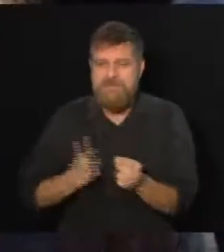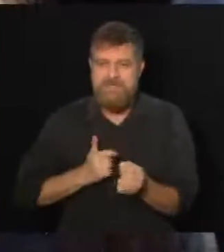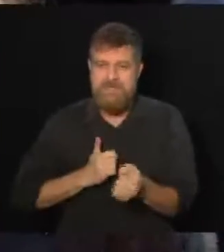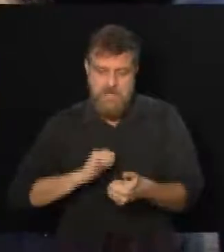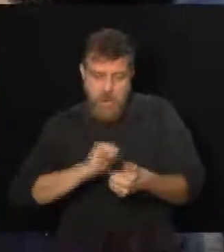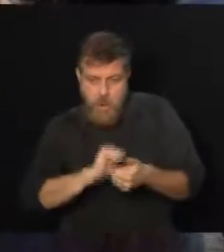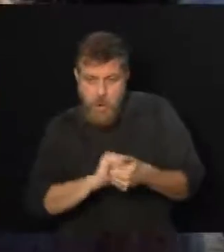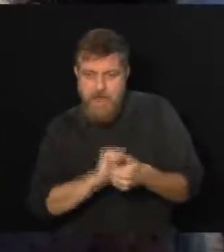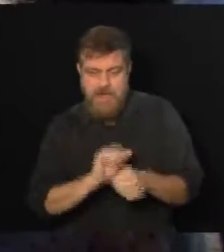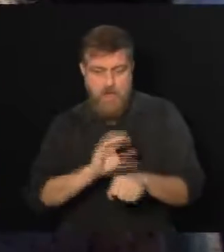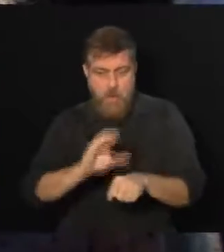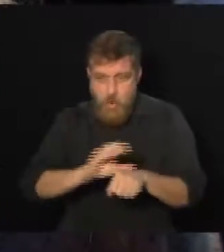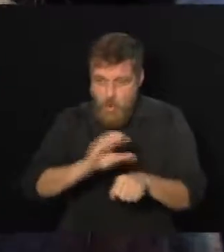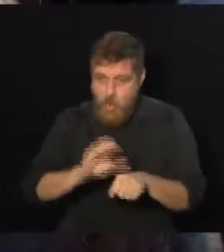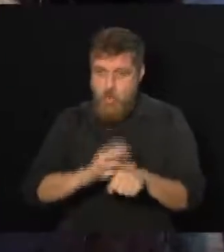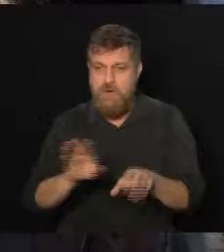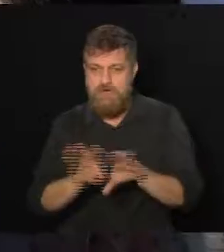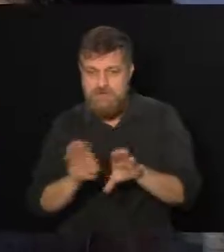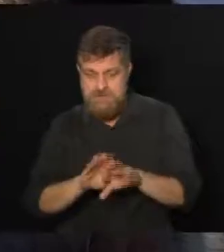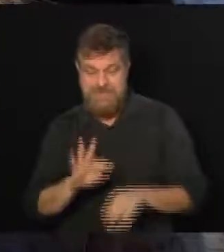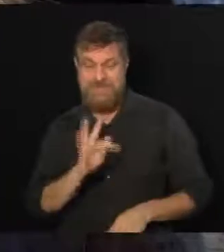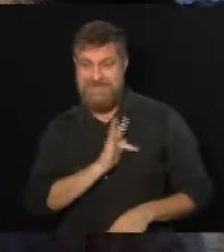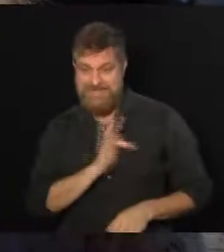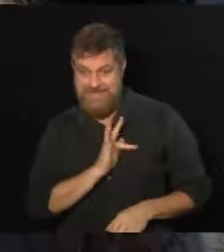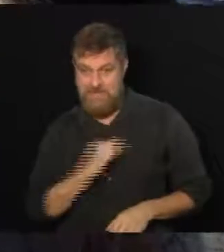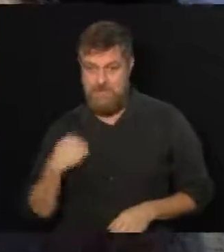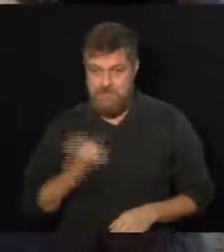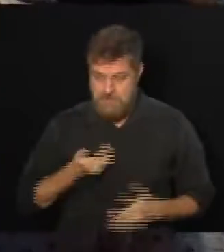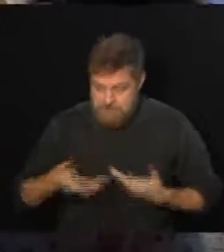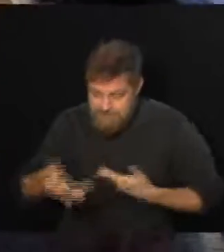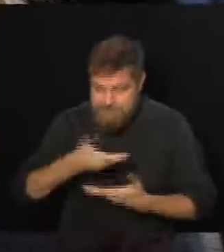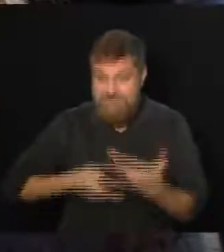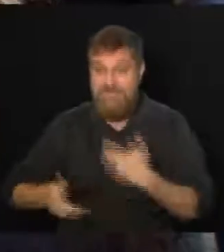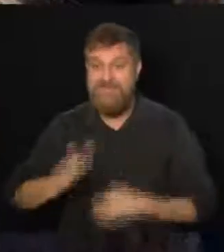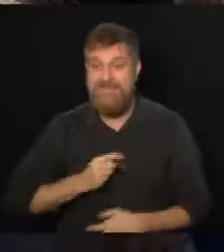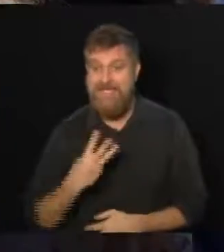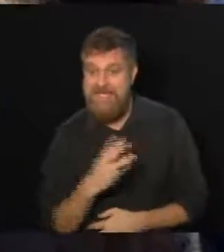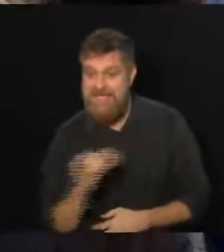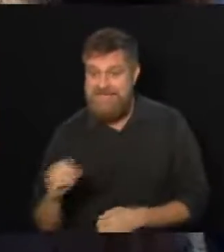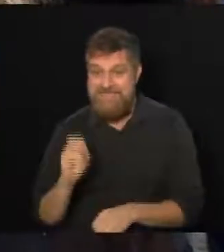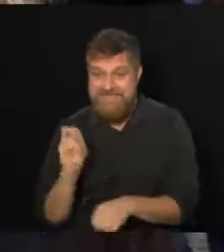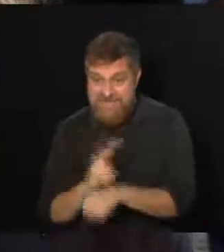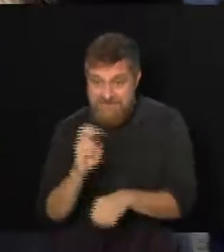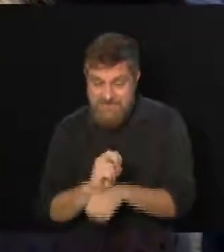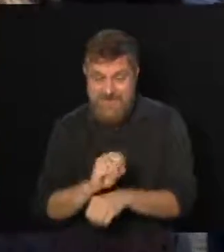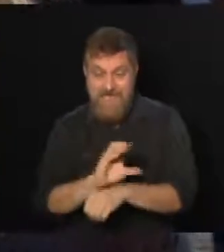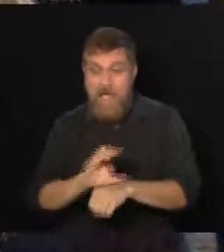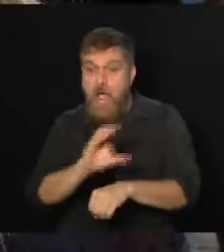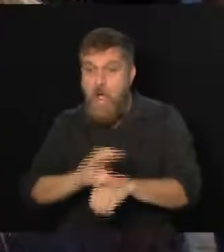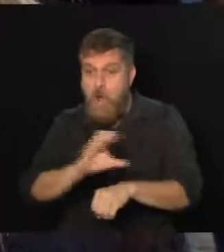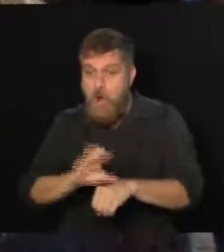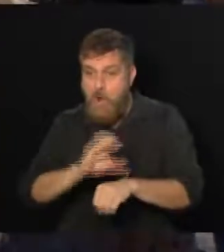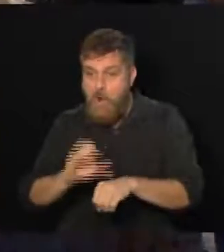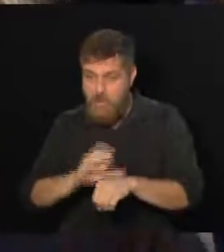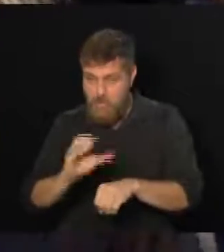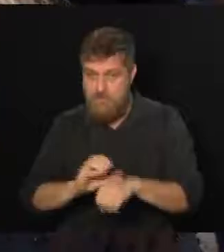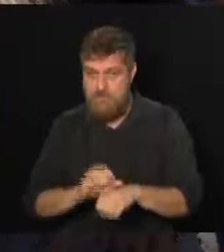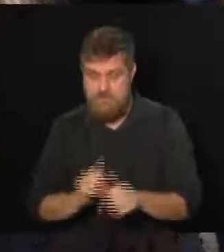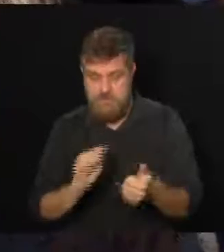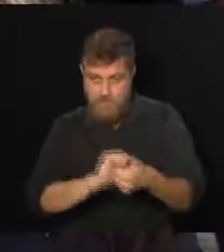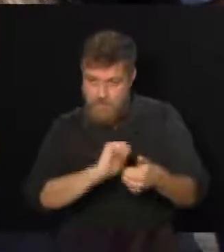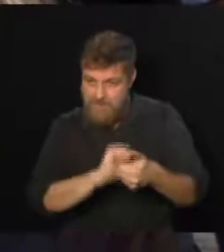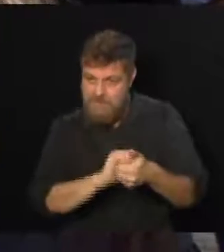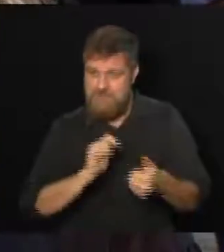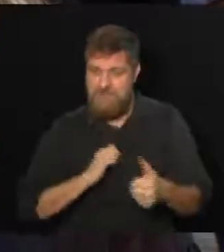qualificação empreendedora, com qualificação técnica. Aqui a gente está oferecendo 300 vagas de curso de qualificação no Centro Paulo Souza,